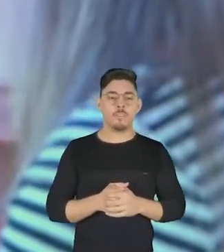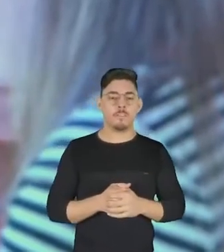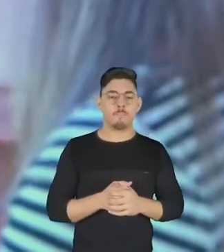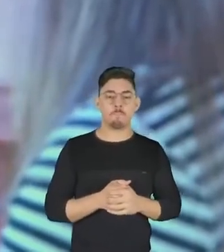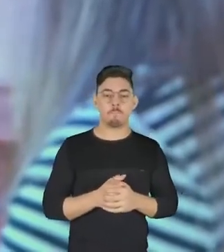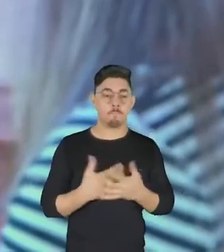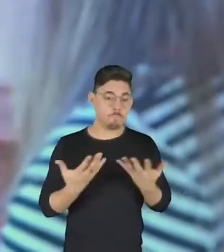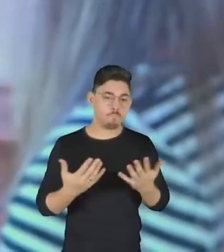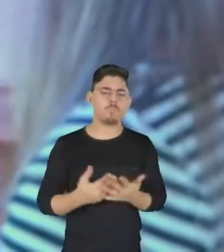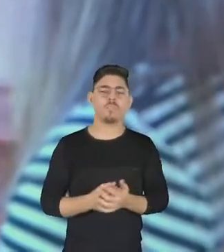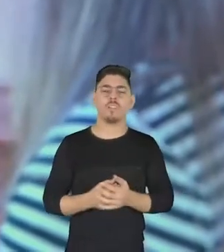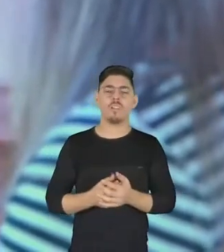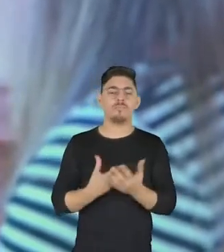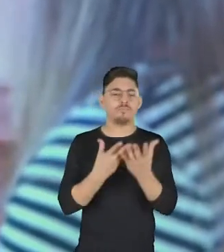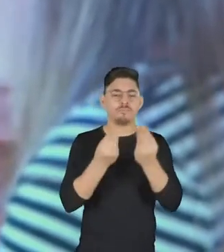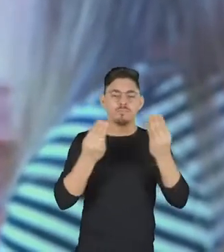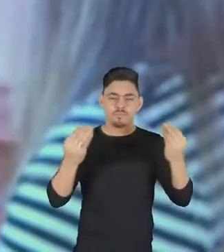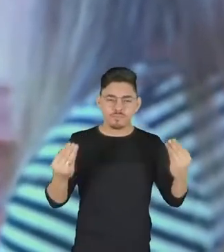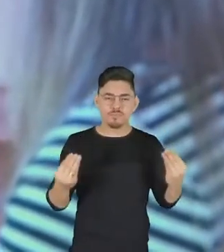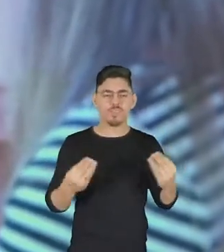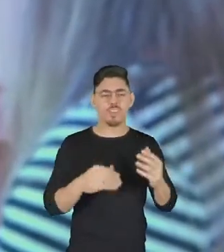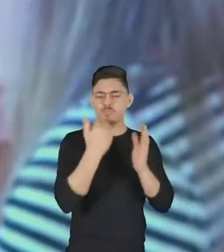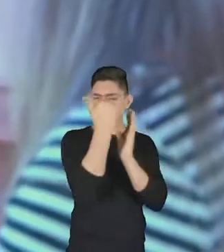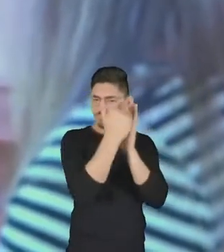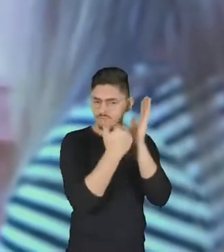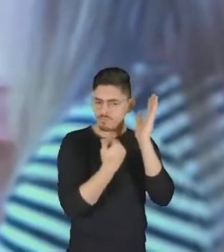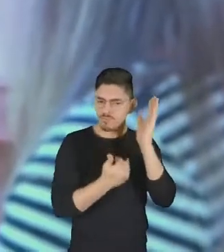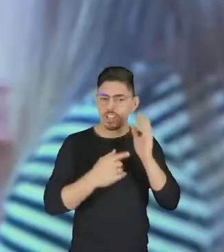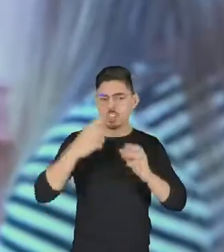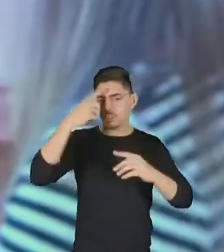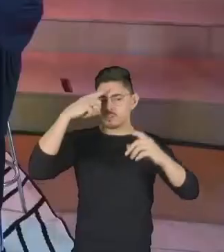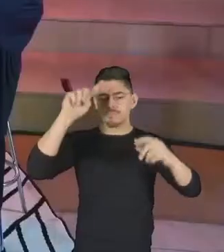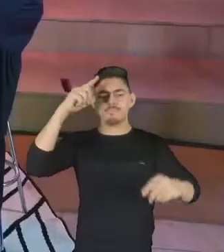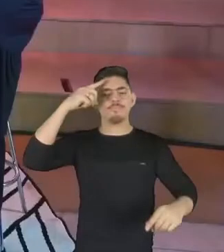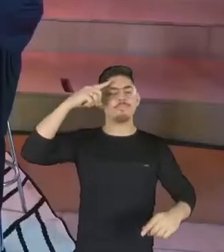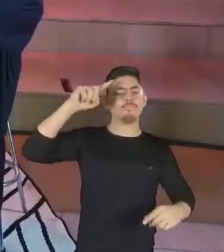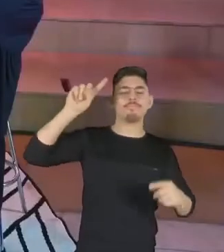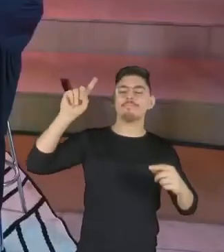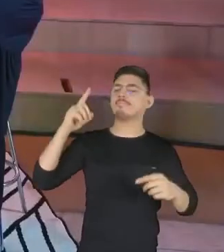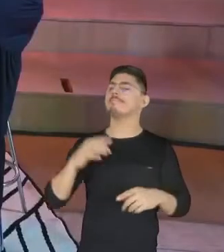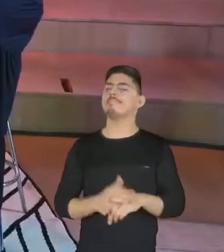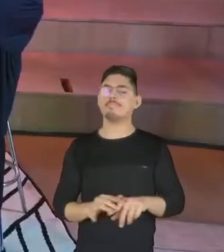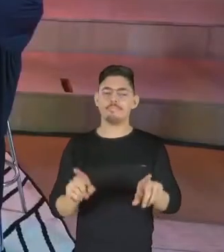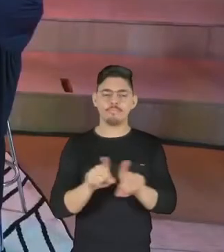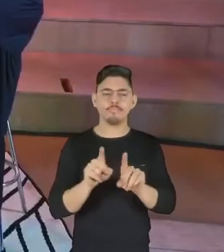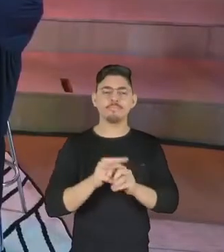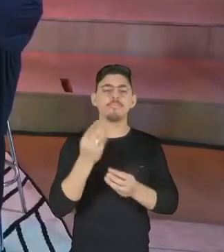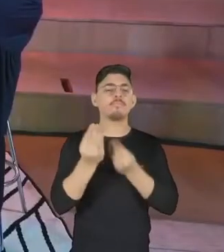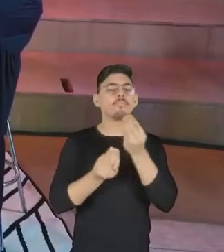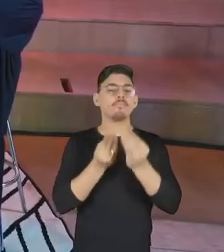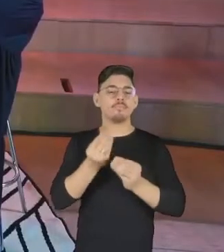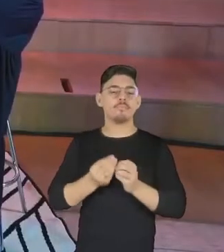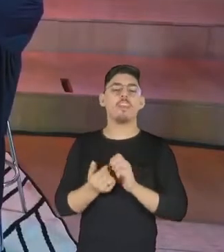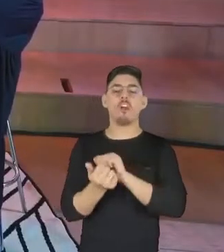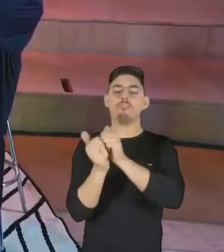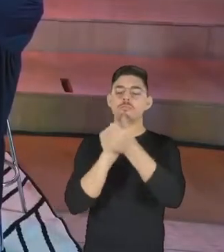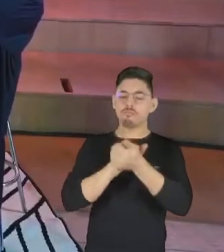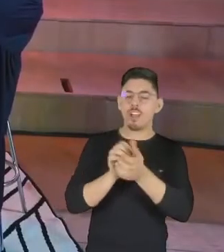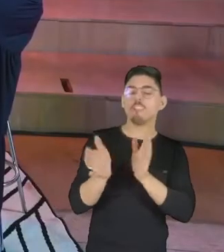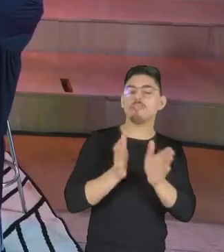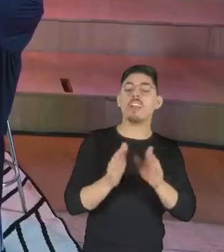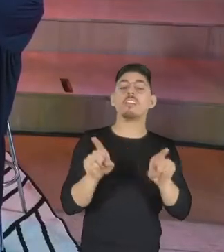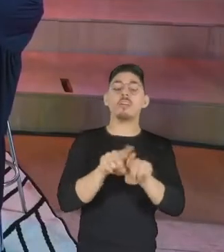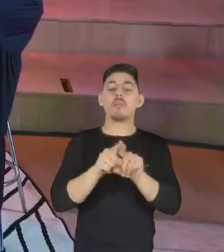assim, são muitos projetos e ideias também de como vai ser esse momento da